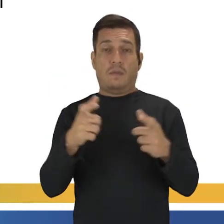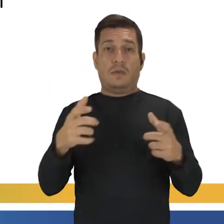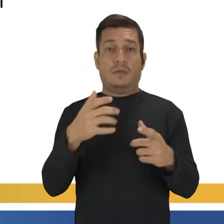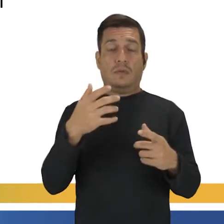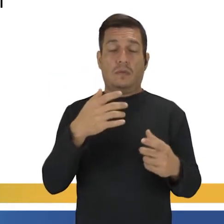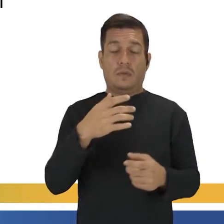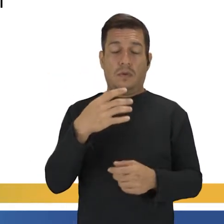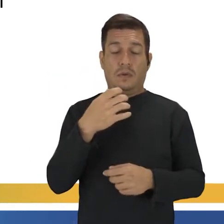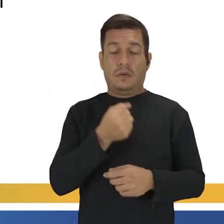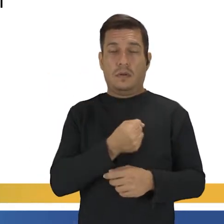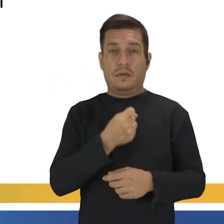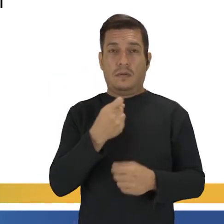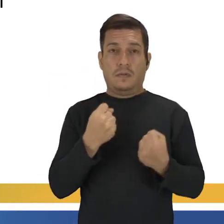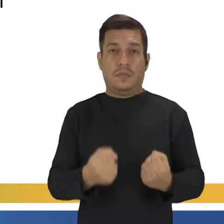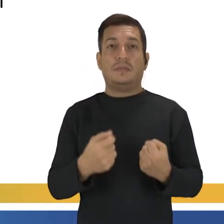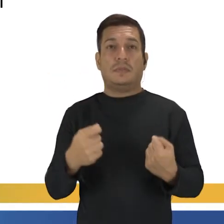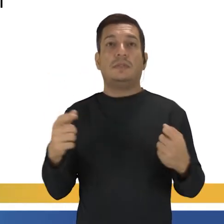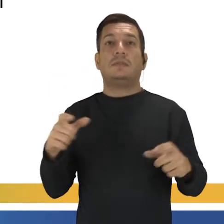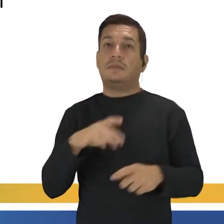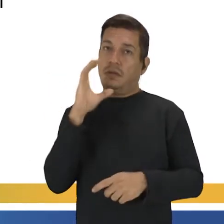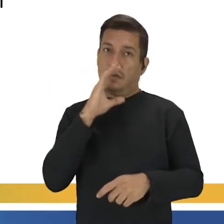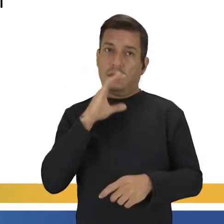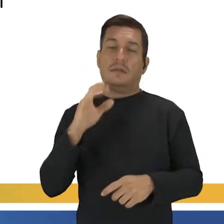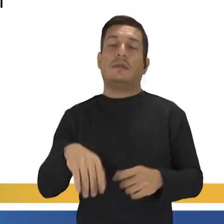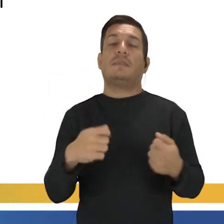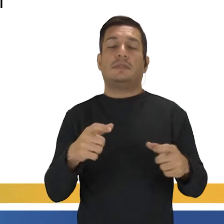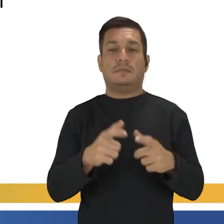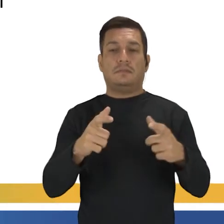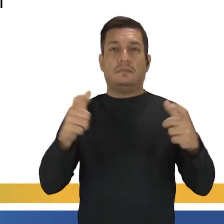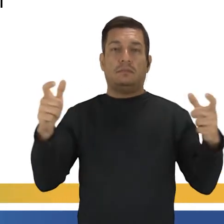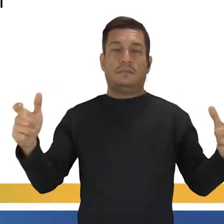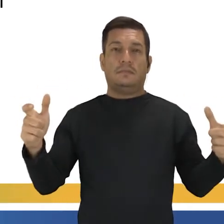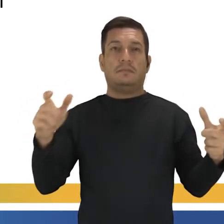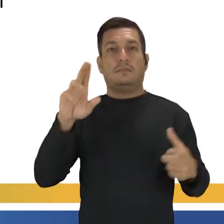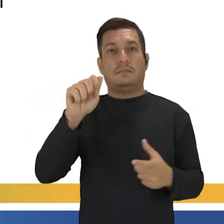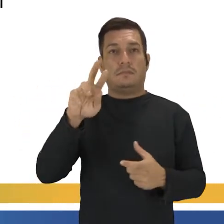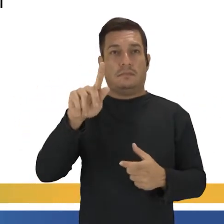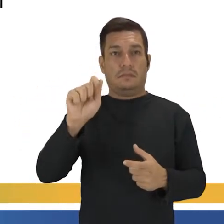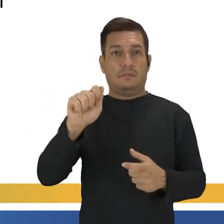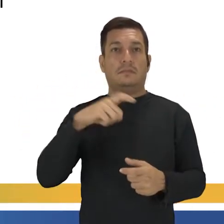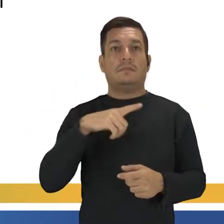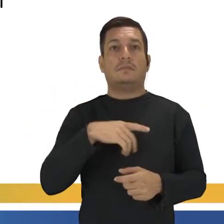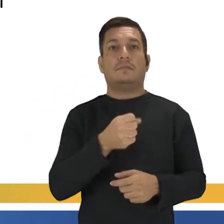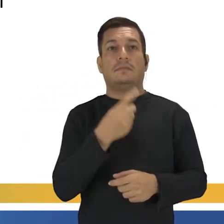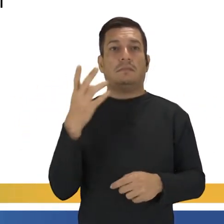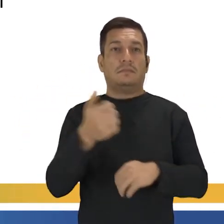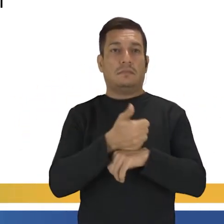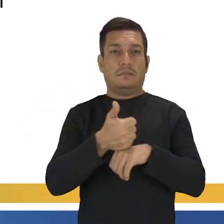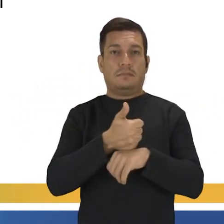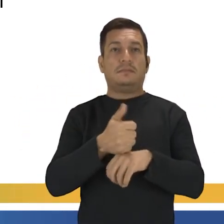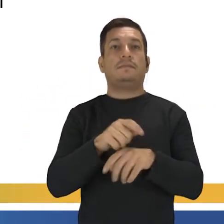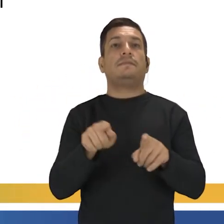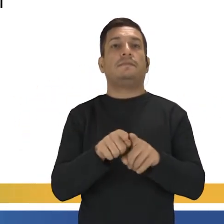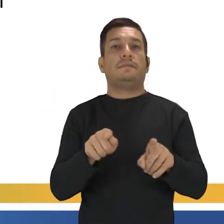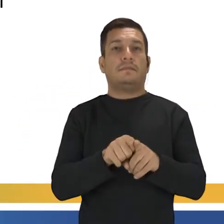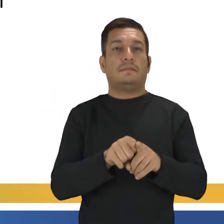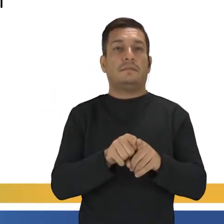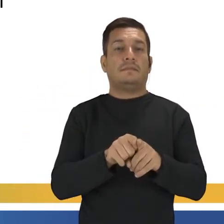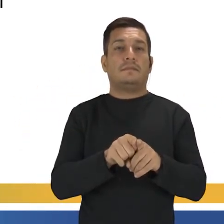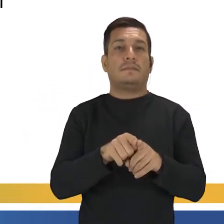Aqui tem um quadro relacionando com o princípio da sobrecarga. Né? Então, carga é todo o estresse submetido a um atleta, ou